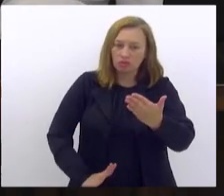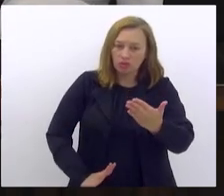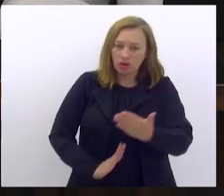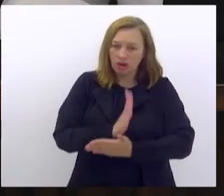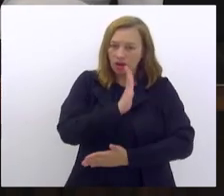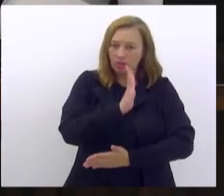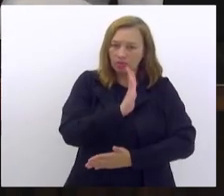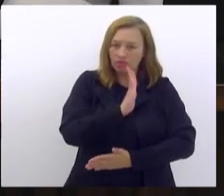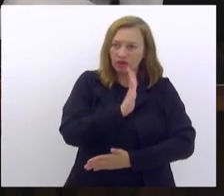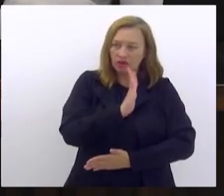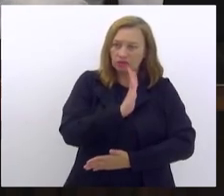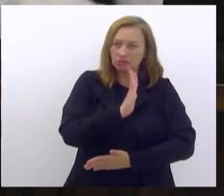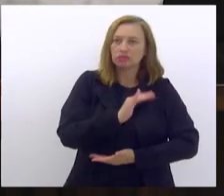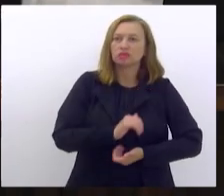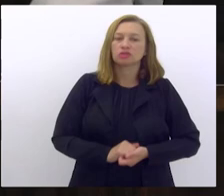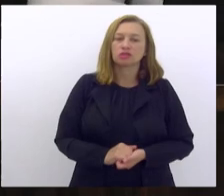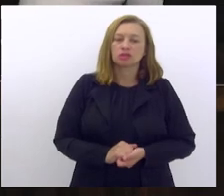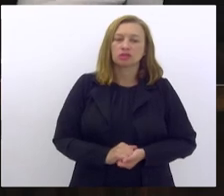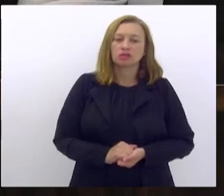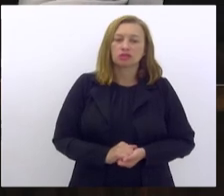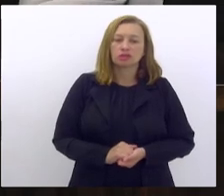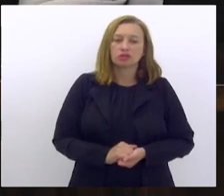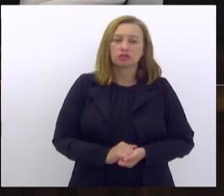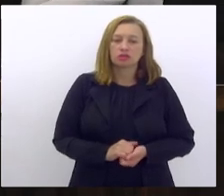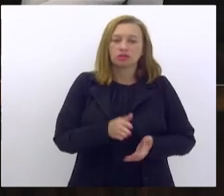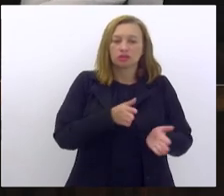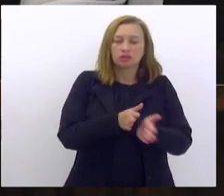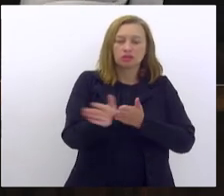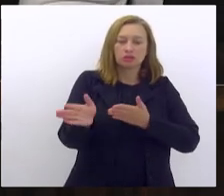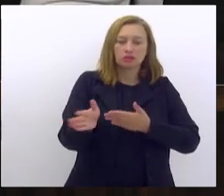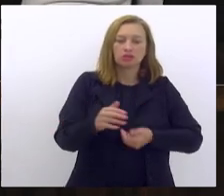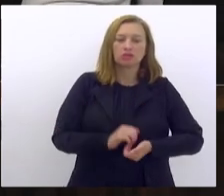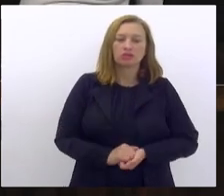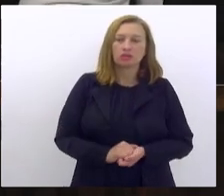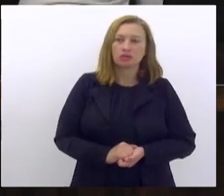estão, aprovado. Vai à promulgação.